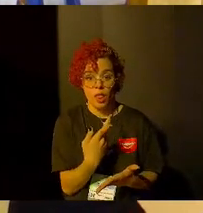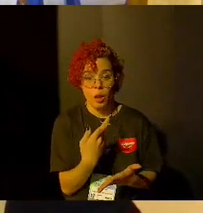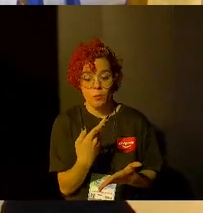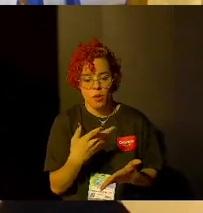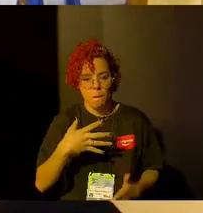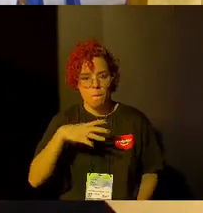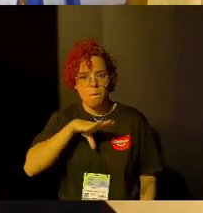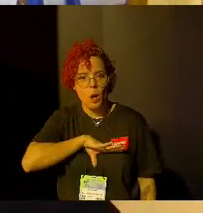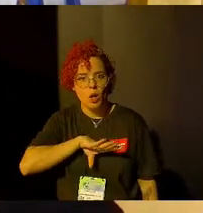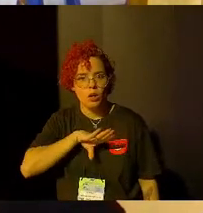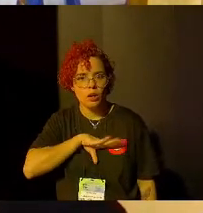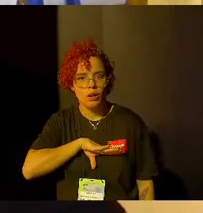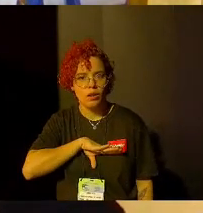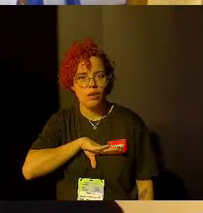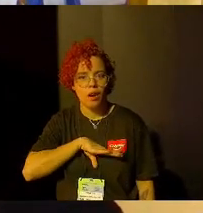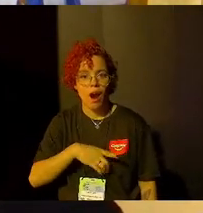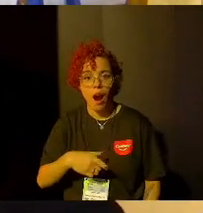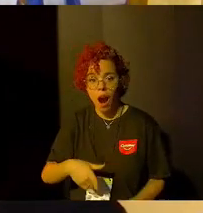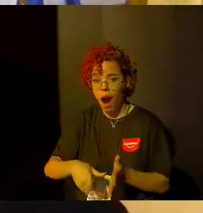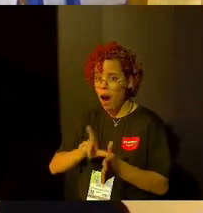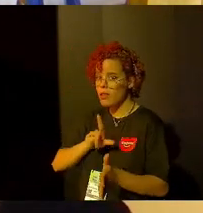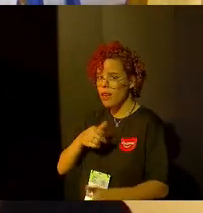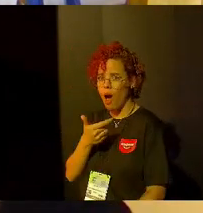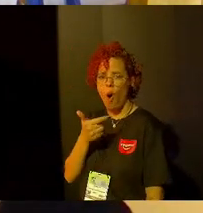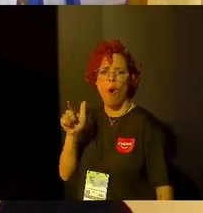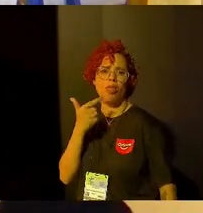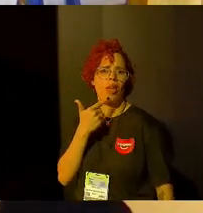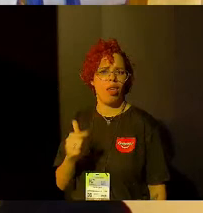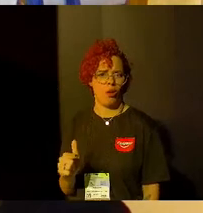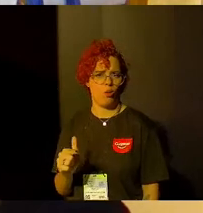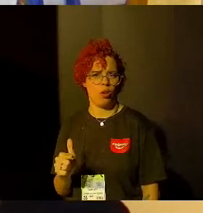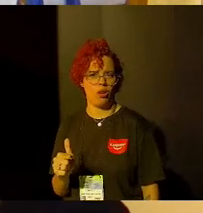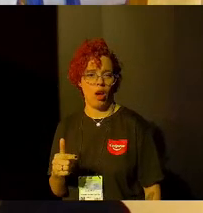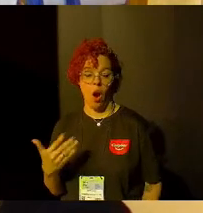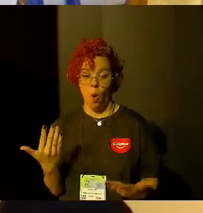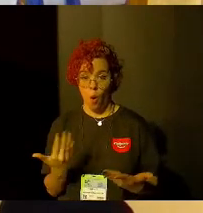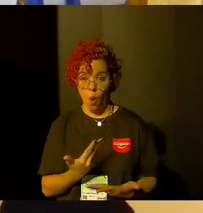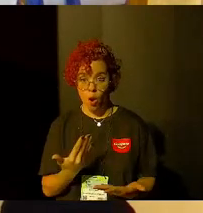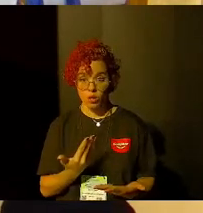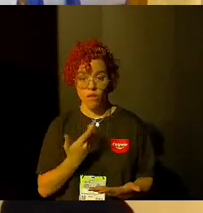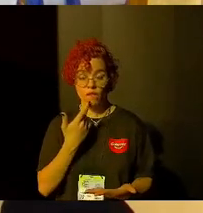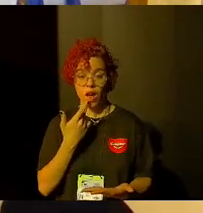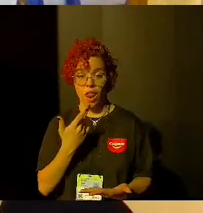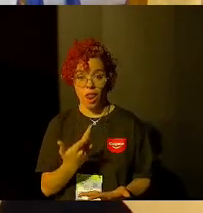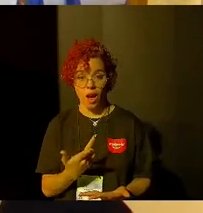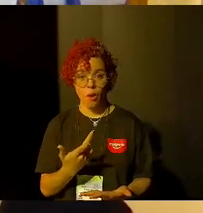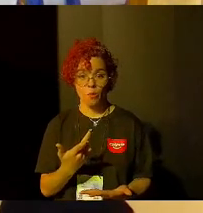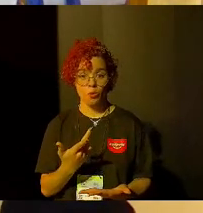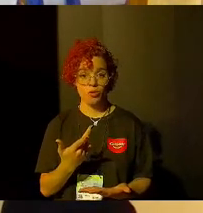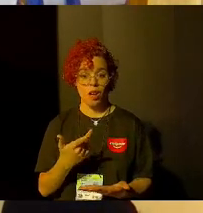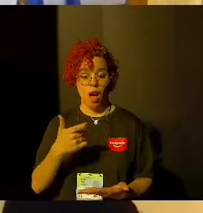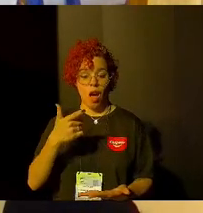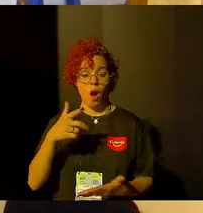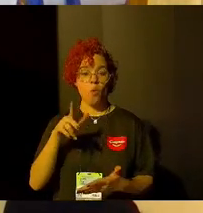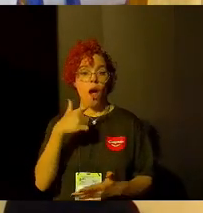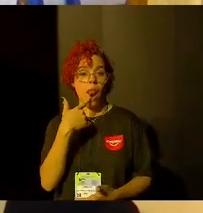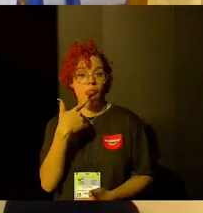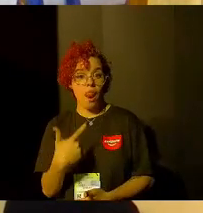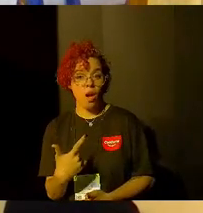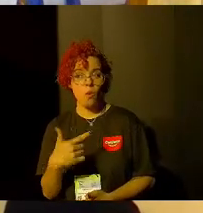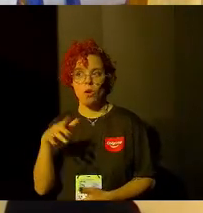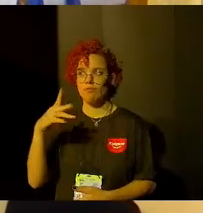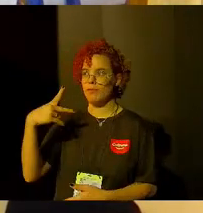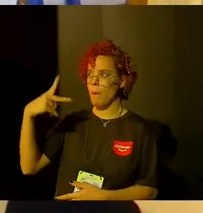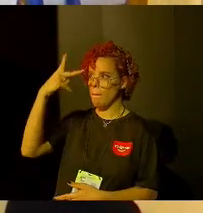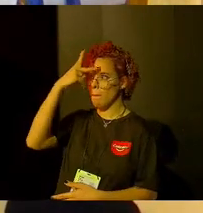falávamos outro idioma falamos o idioma do colonizador existe rápido maior do que o